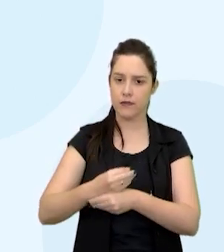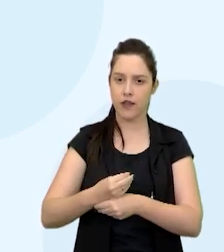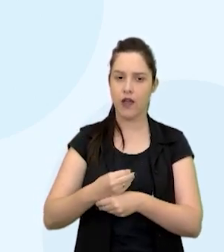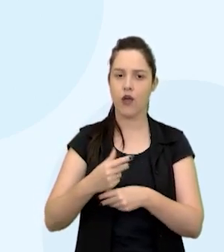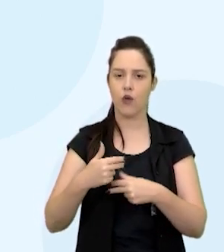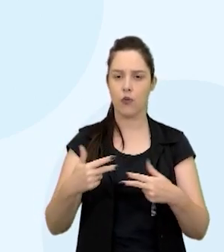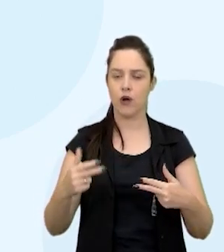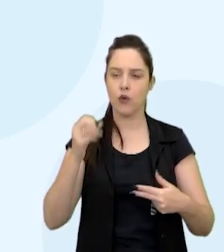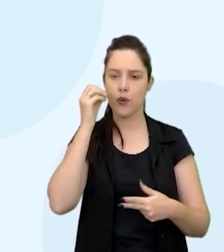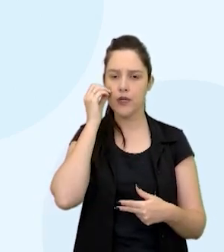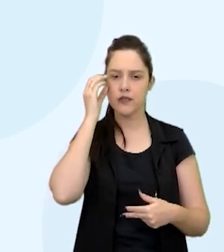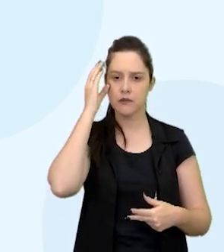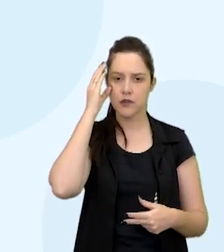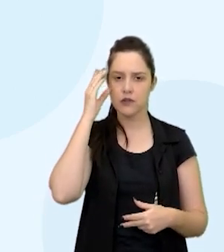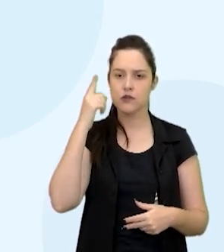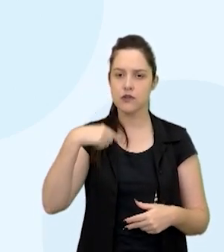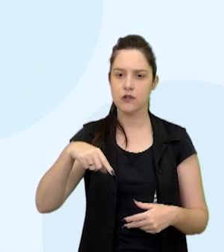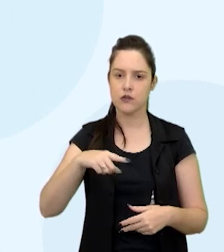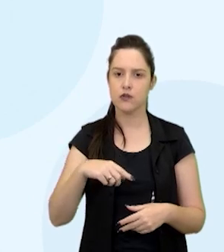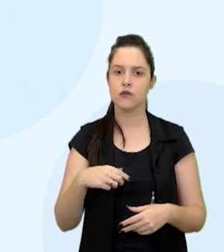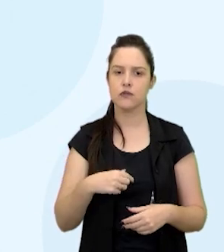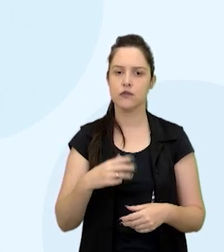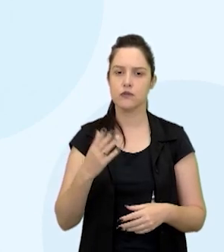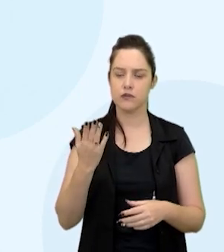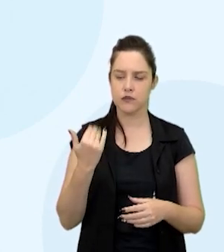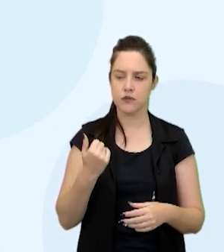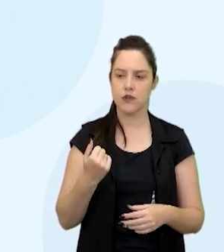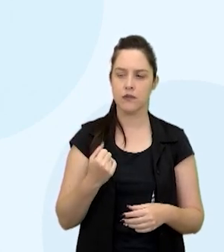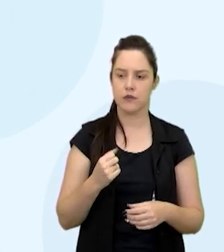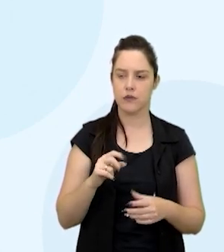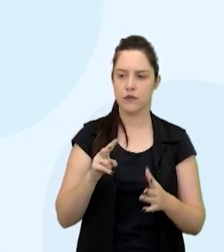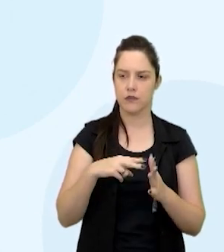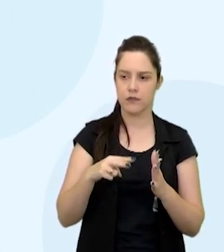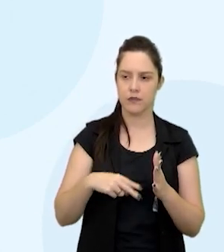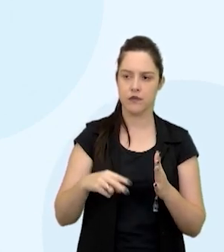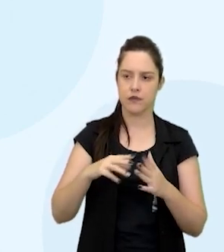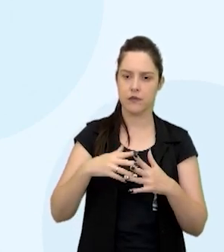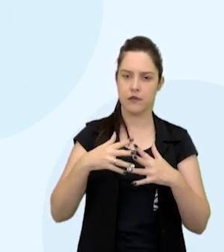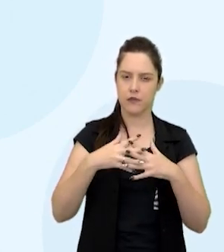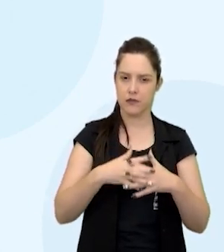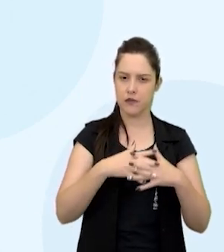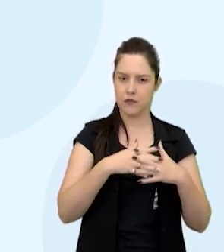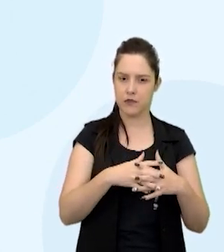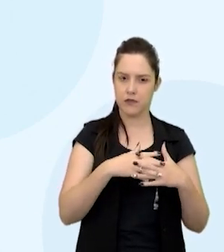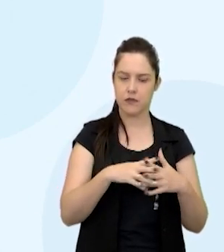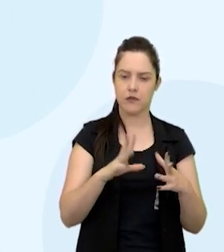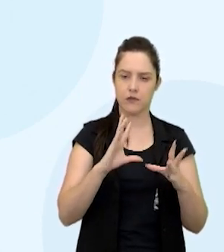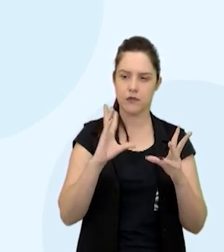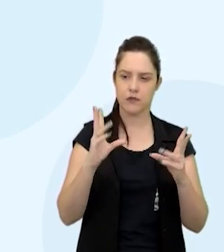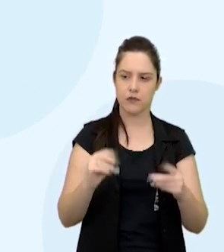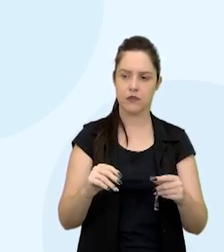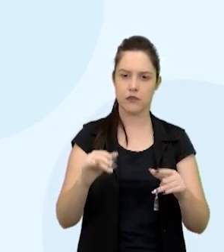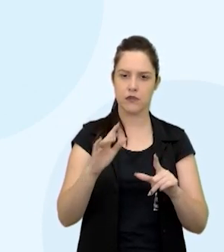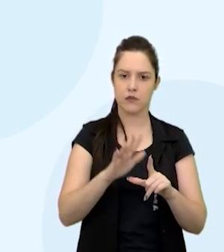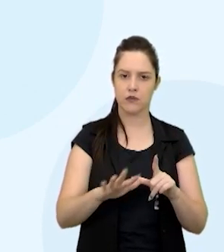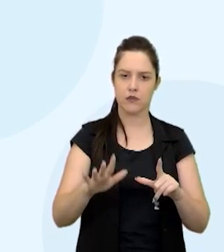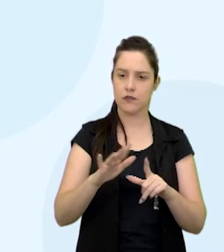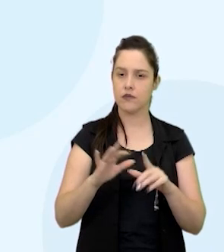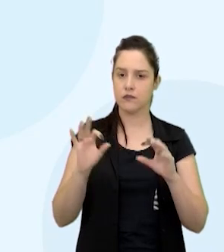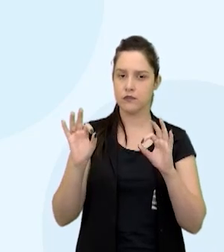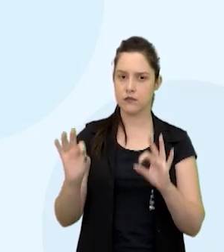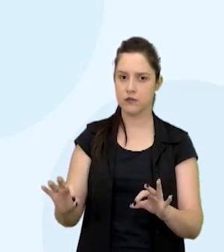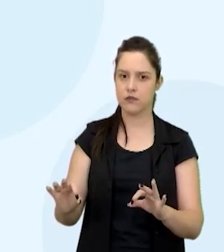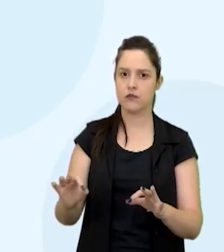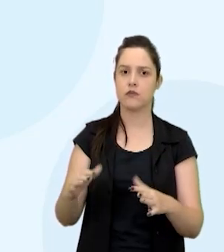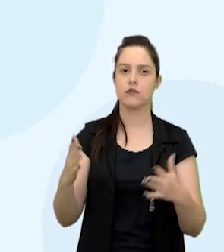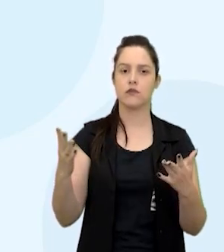seus conhecimentos. Então nós temos a leitura de algumas reflexões sobre leitura de imagens e leitura de imagens do Almeida Júnior, tá certo? E o